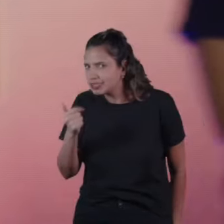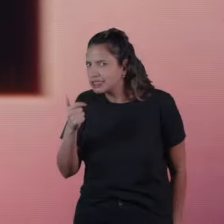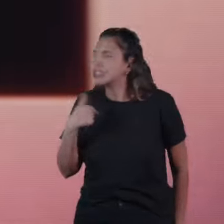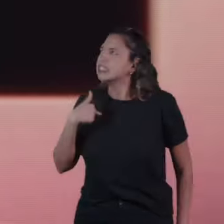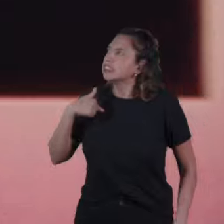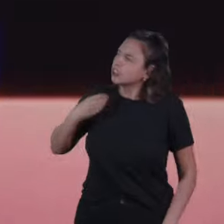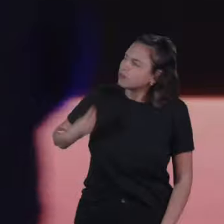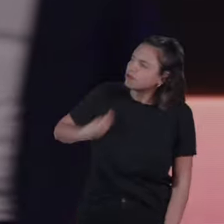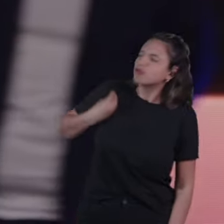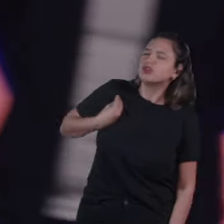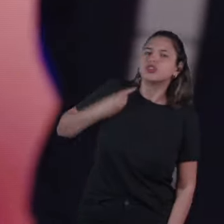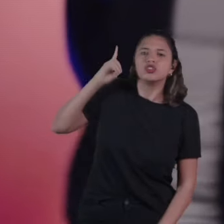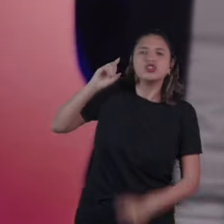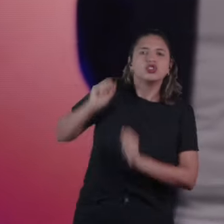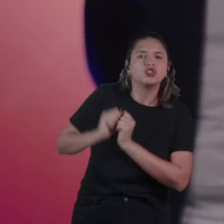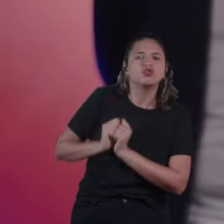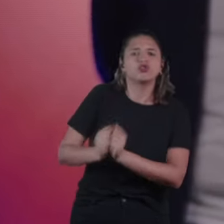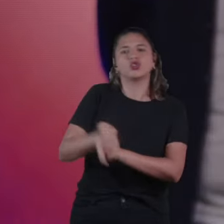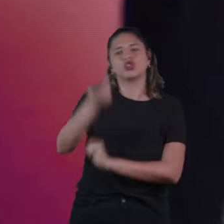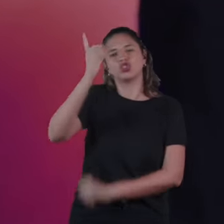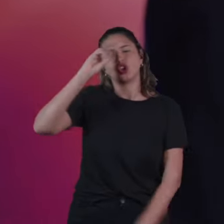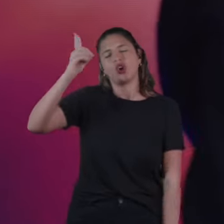de Deus todos os dias na tua vida?